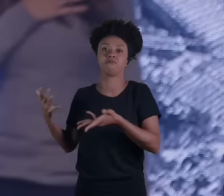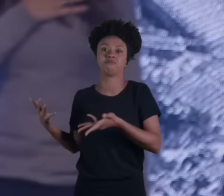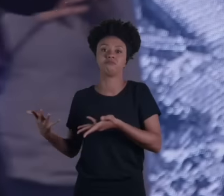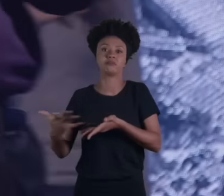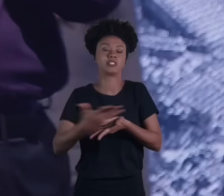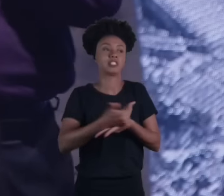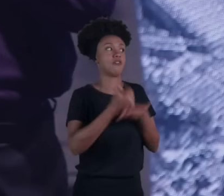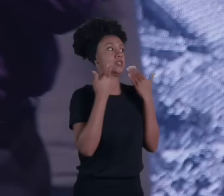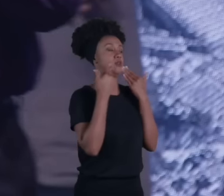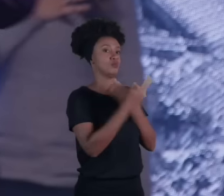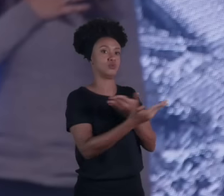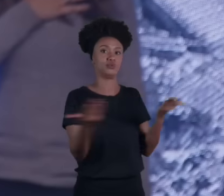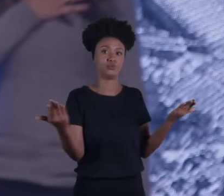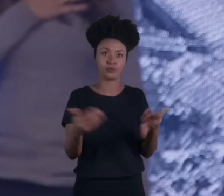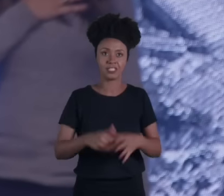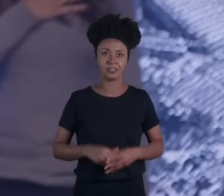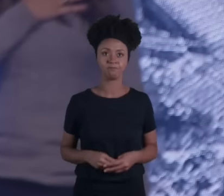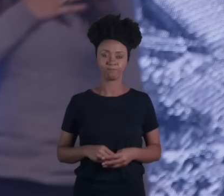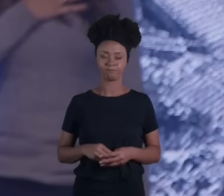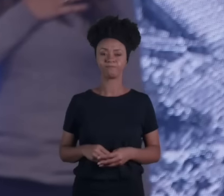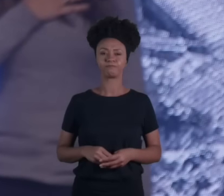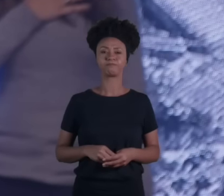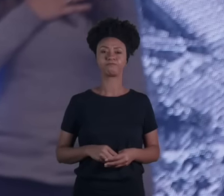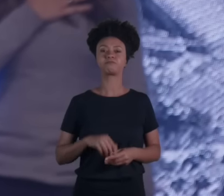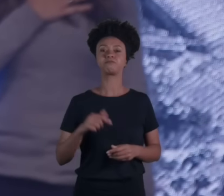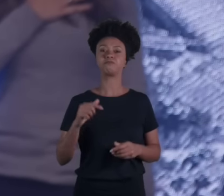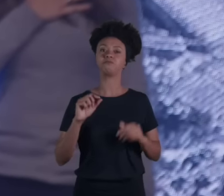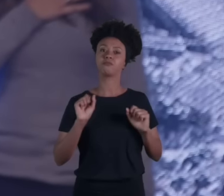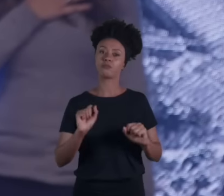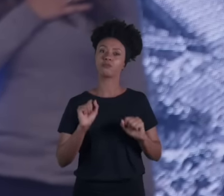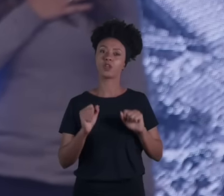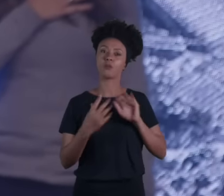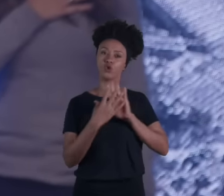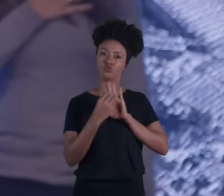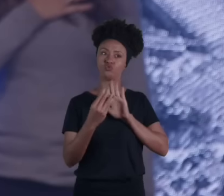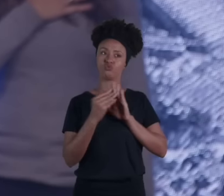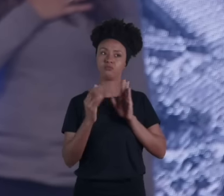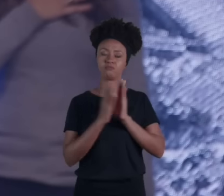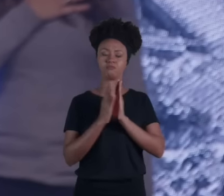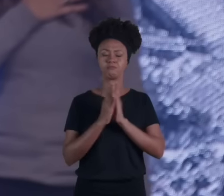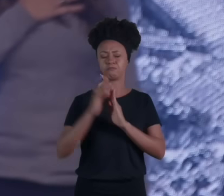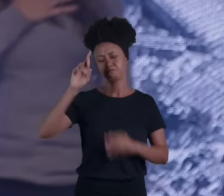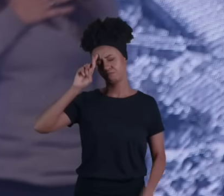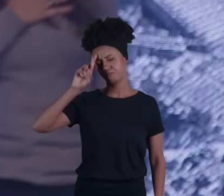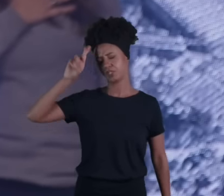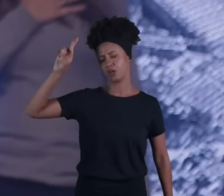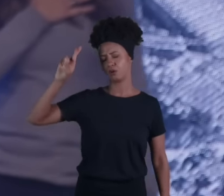Põe a mão no seu coração, nesse momento em que eu estiver orando, você repita esta oração. Diga: Senhor Jesus,